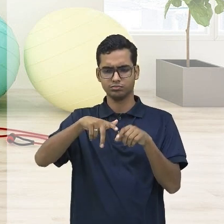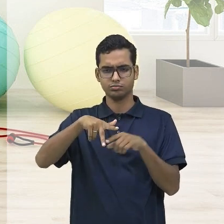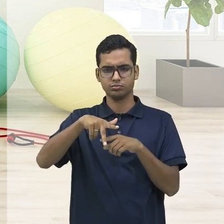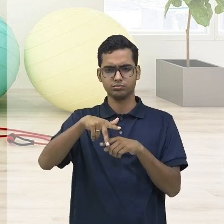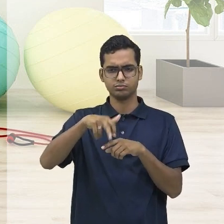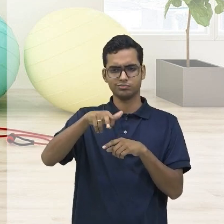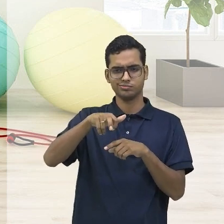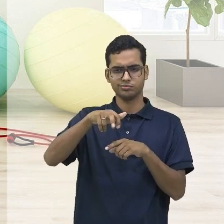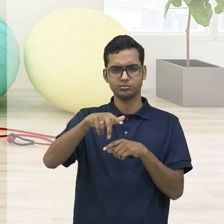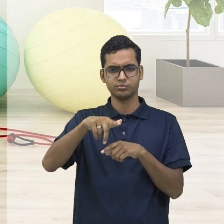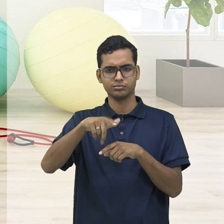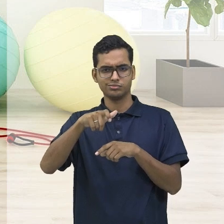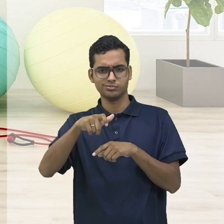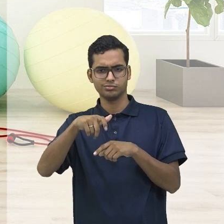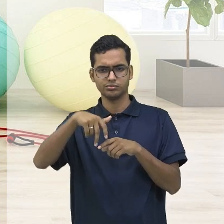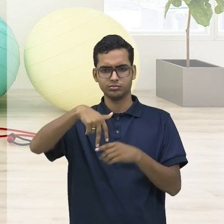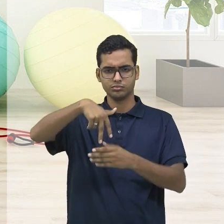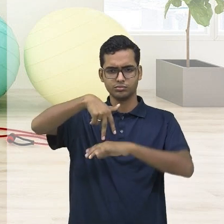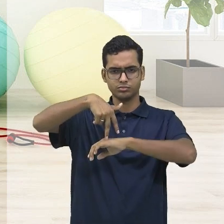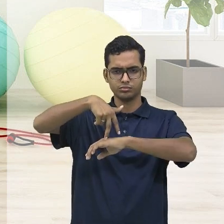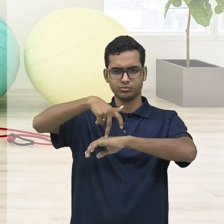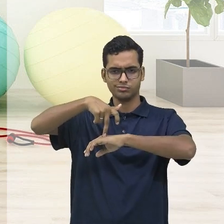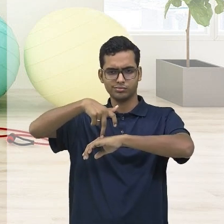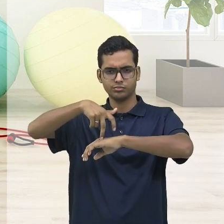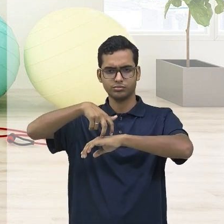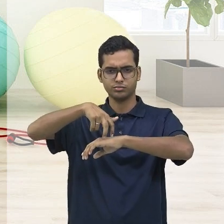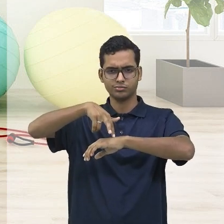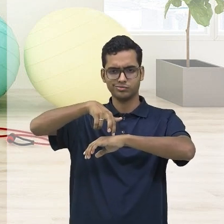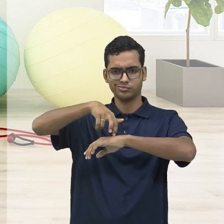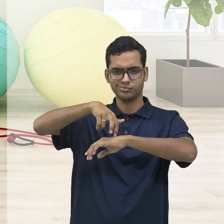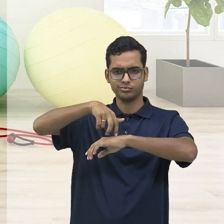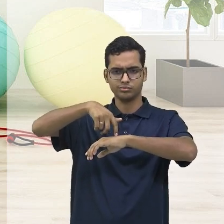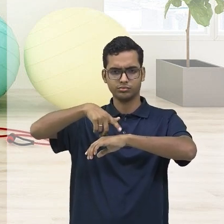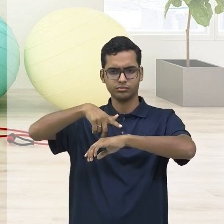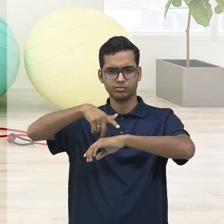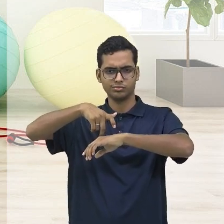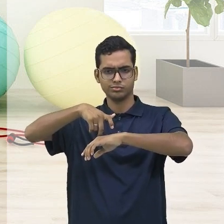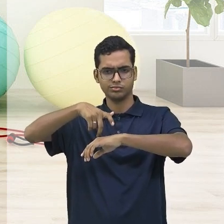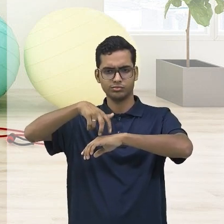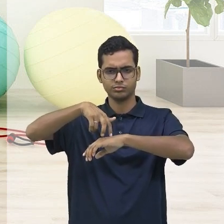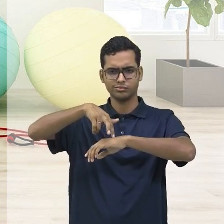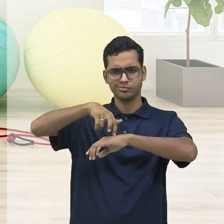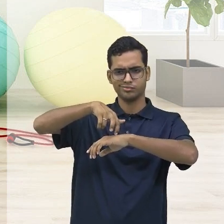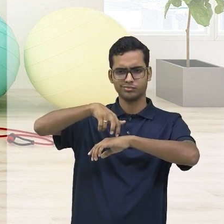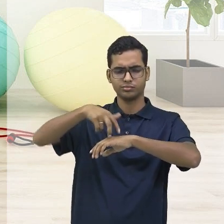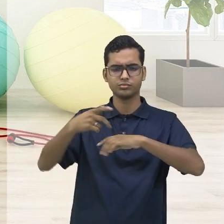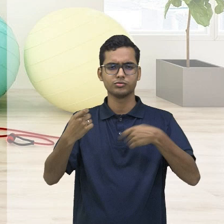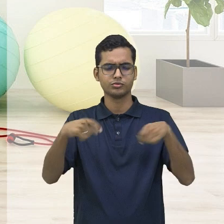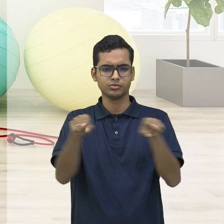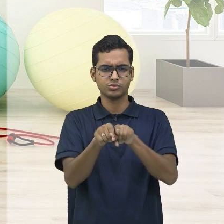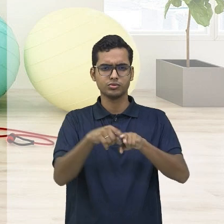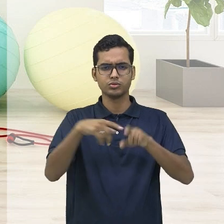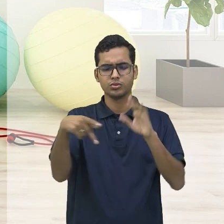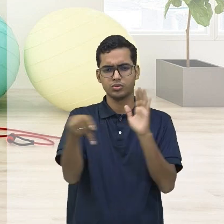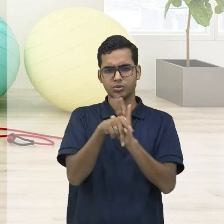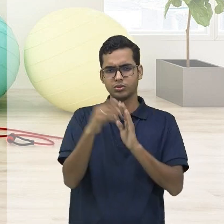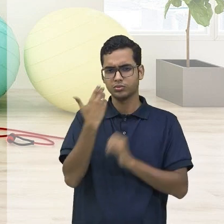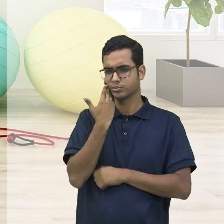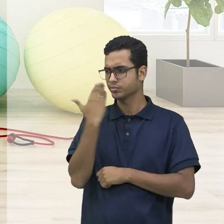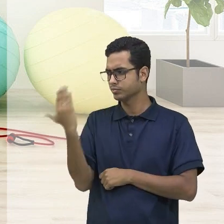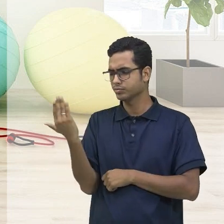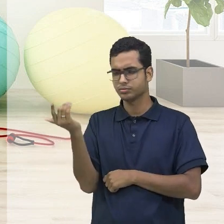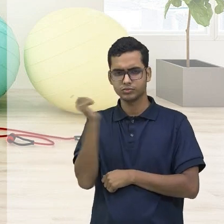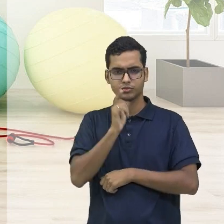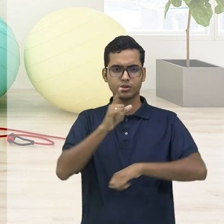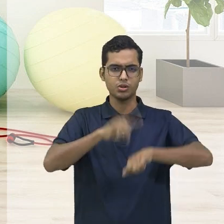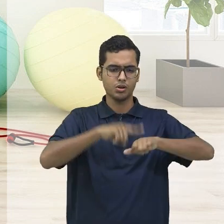esse exercício é quando você vai subir uma escada. Você não precisa levantar, lógico, que não nessa amplitude, né? Mas